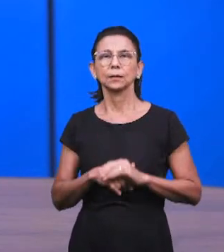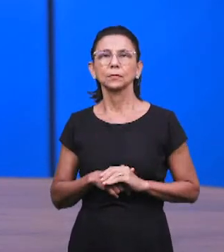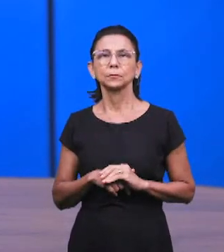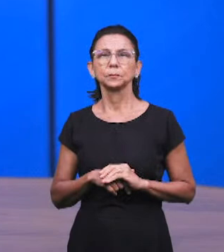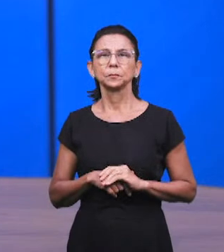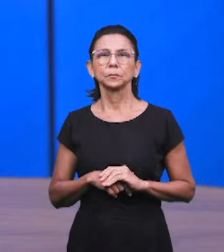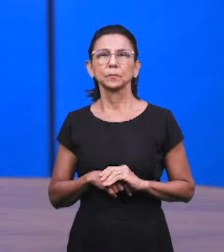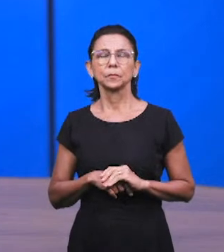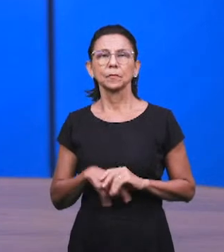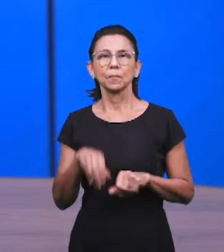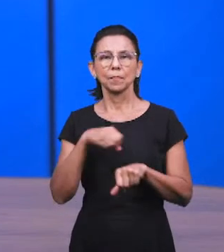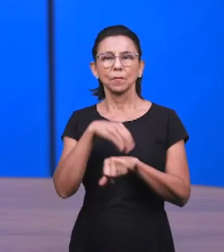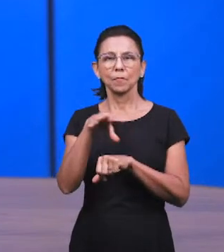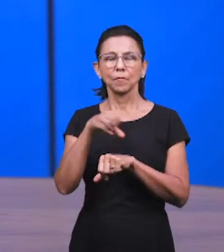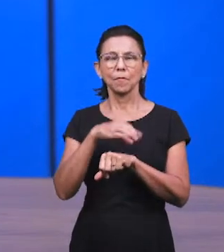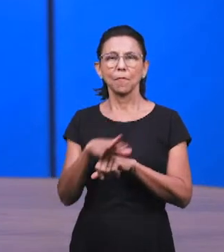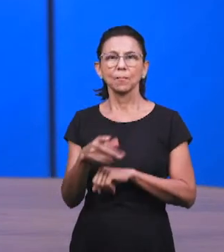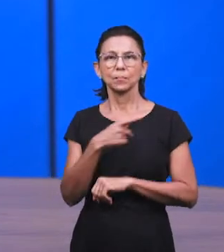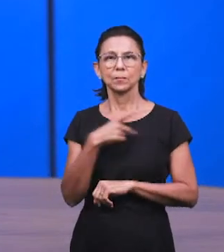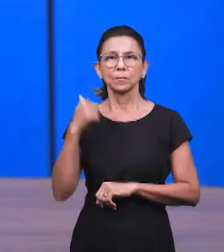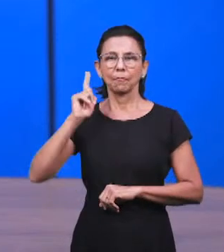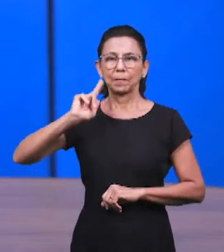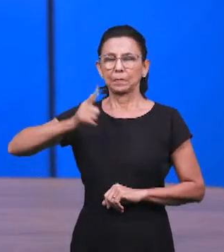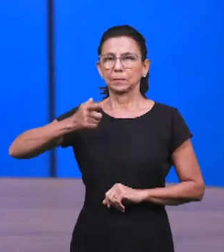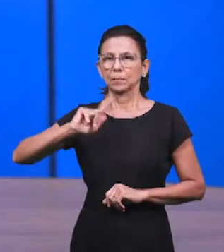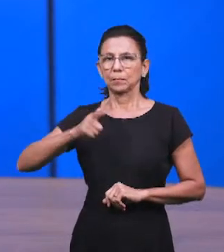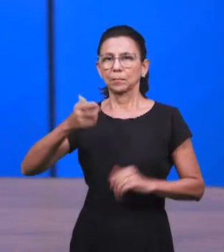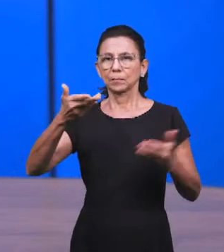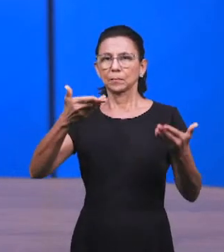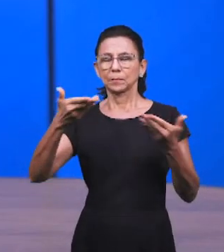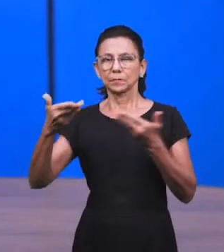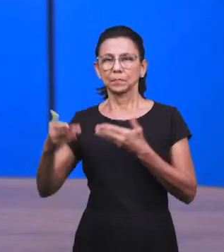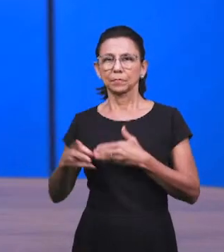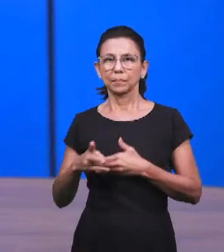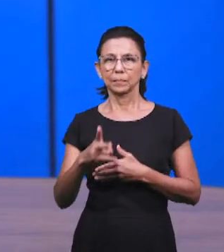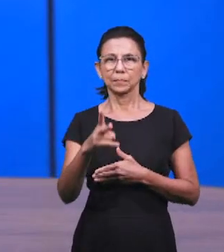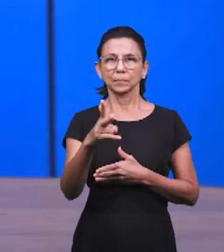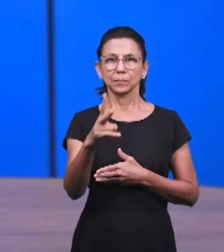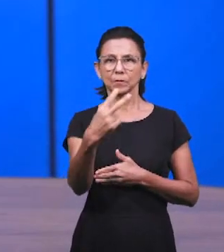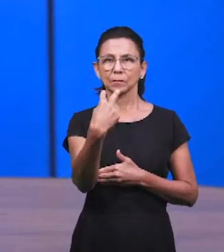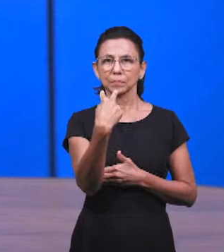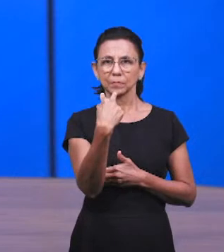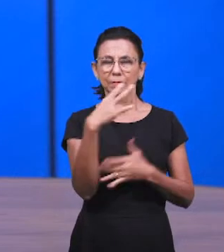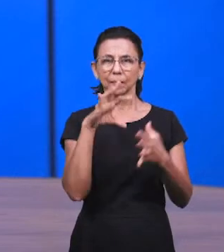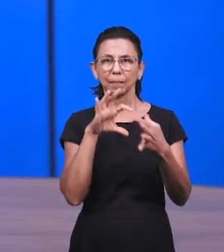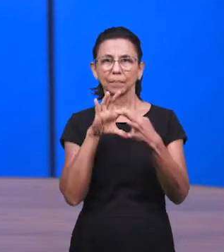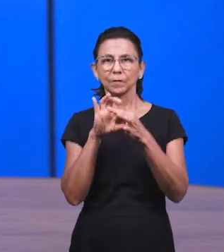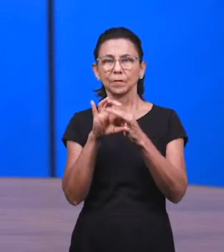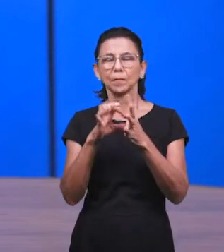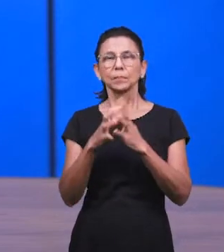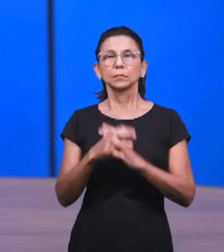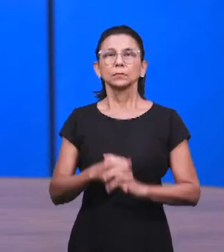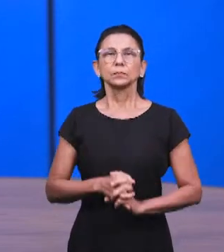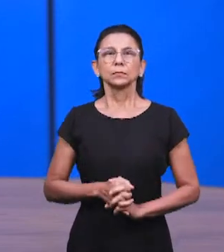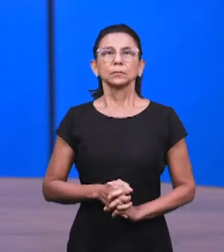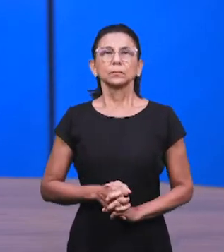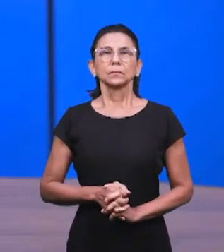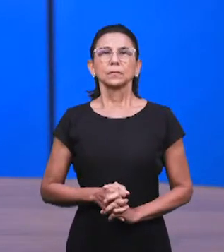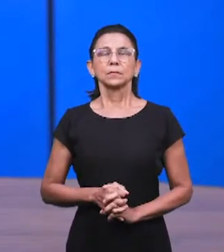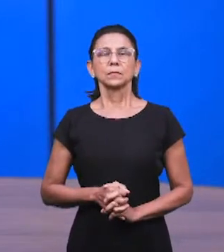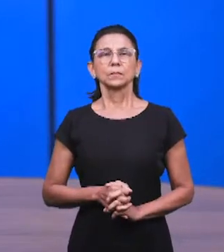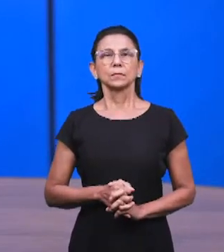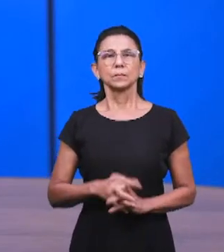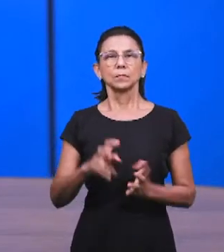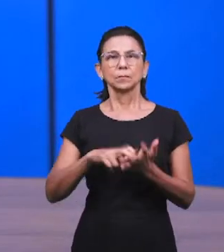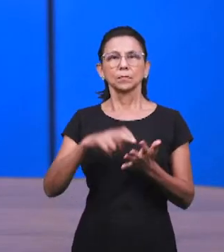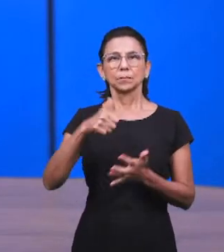que será transmitida pelo pastor Gedeu Tigueiros. Eu convido você a permanecer no nosso canal do YouTube, porque daqui a pouco, às 10